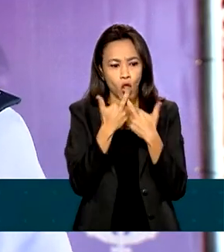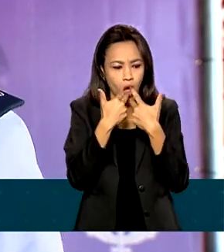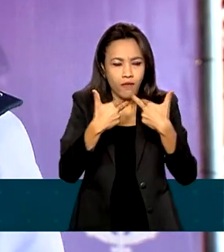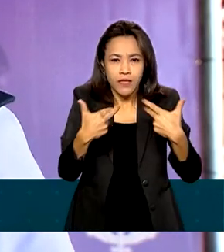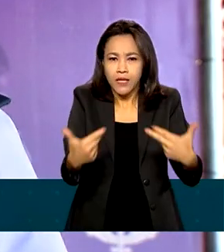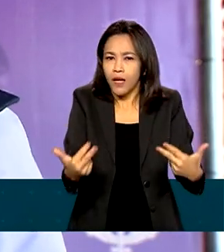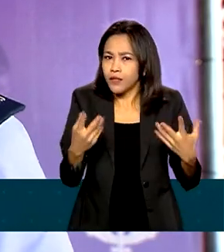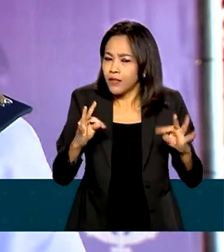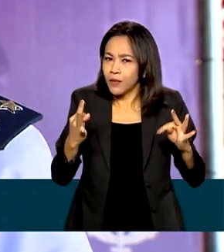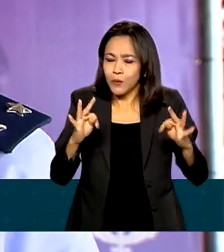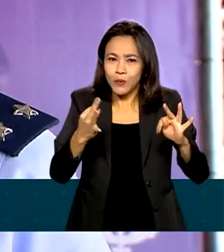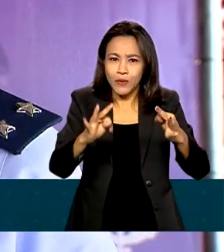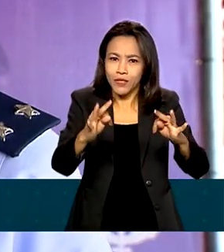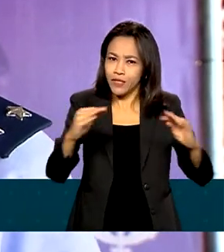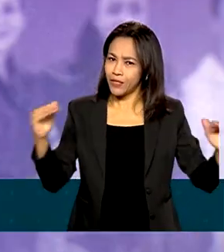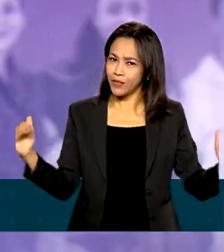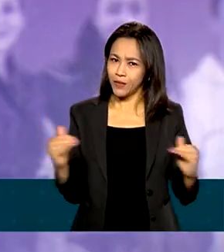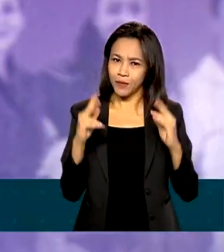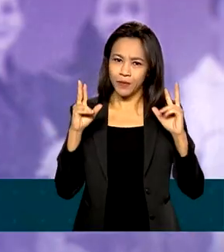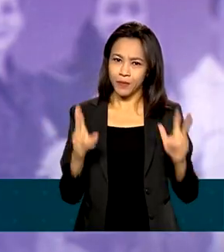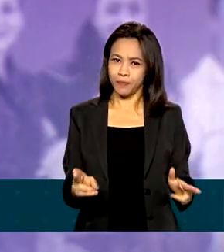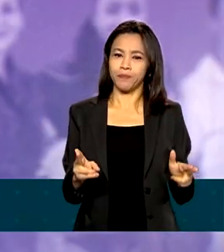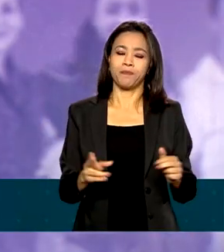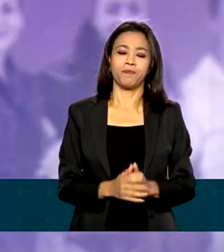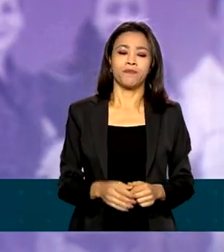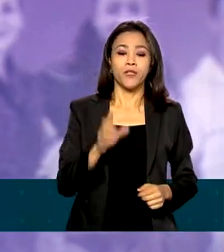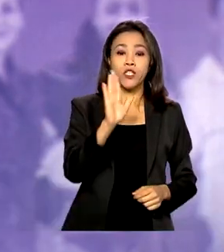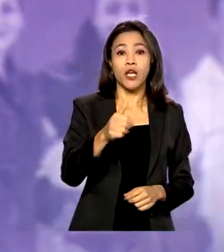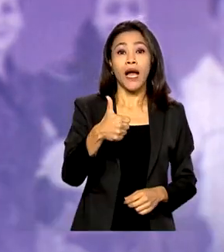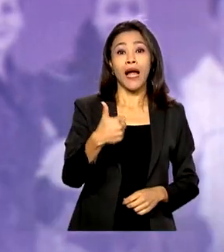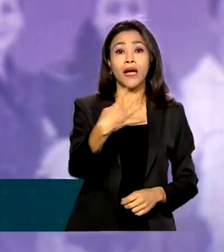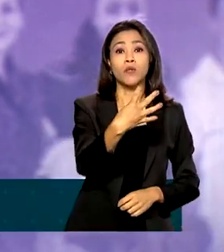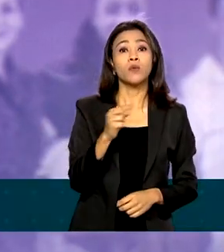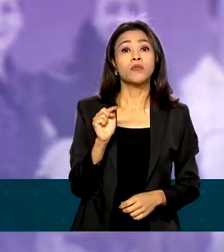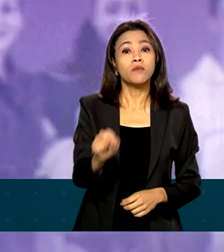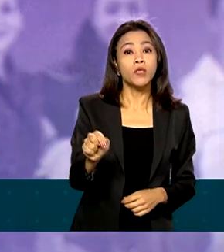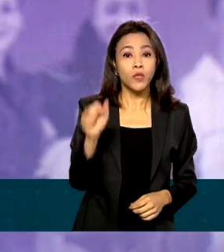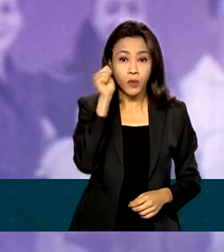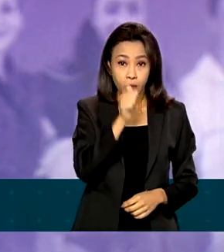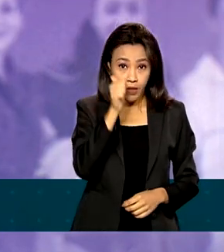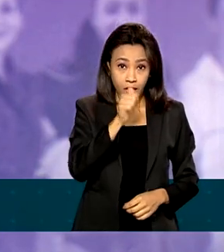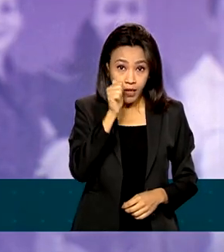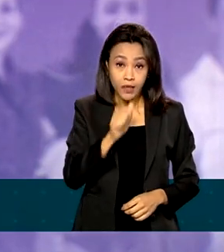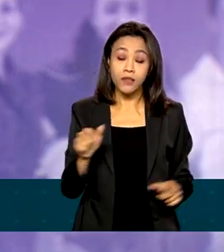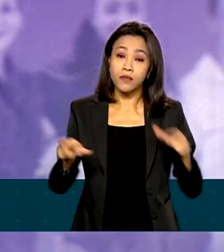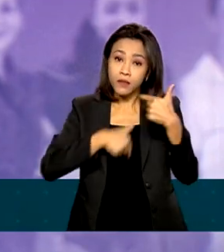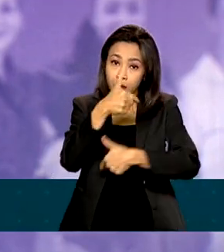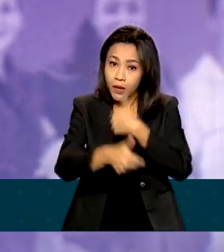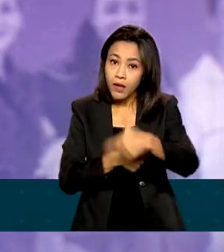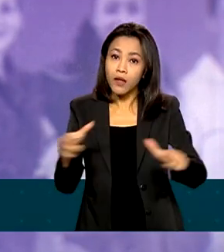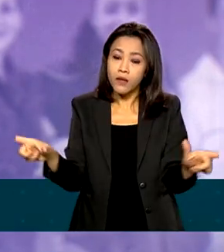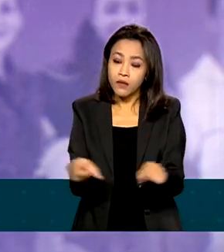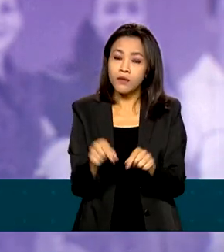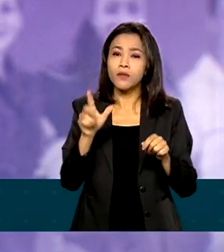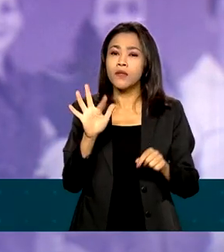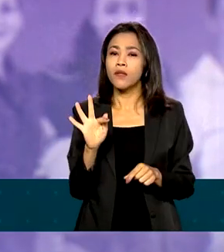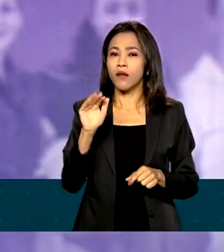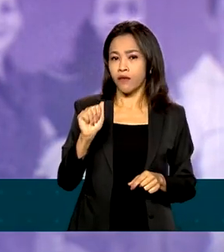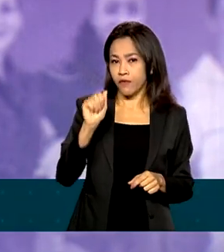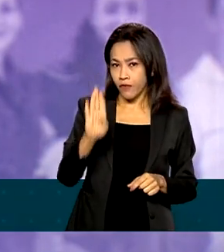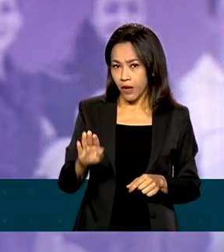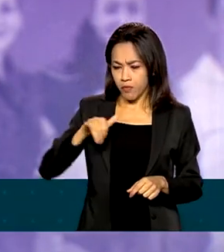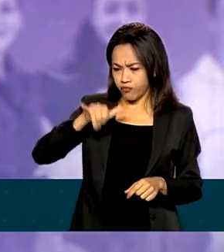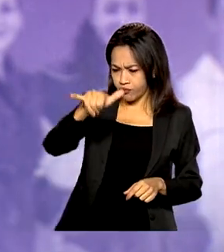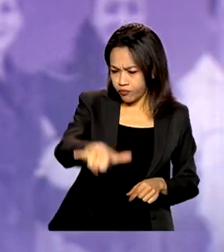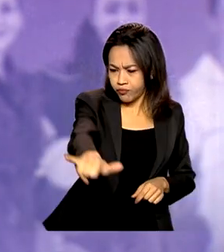inovadora, tecnológica, como a Força Aérea é. Já são 14 mil mulheres na Força Aérea Brasileira, atuando nas aeronaves, nas